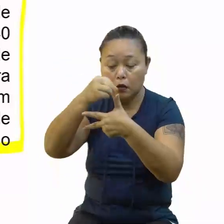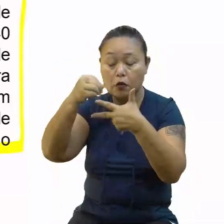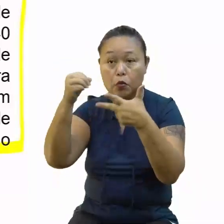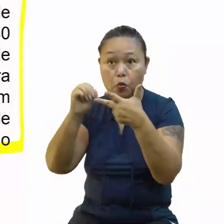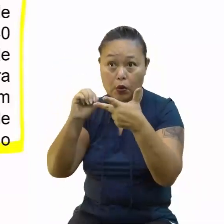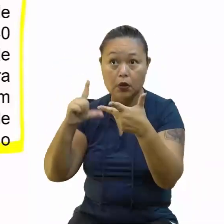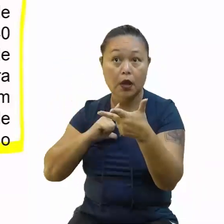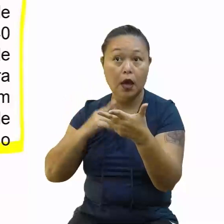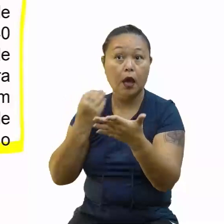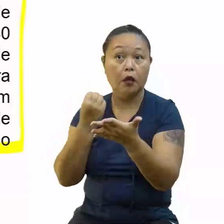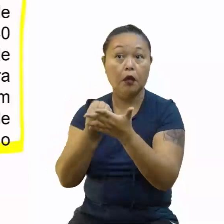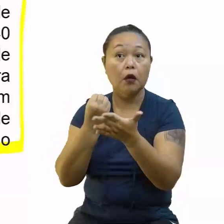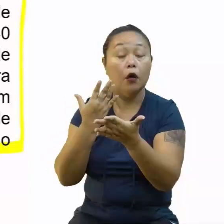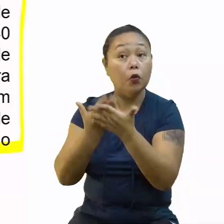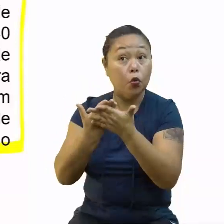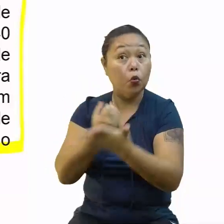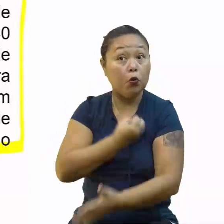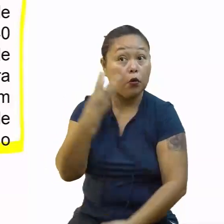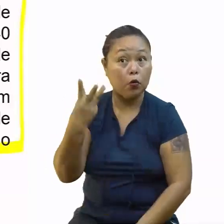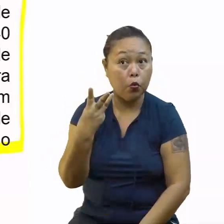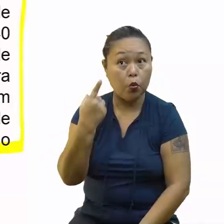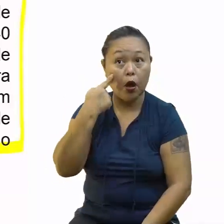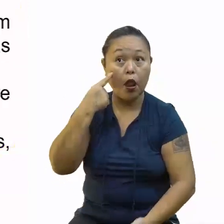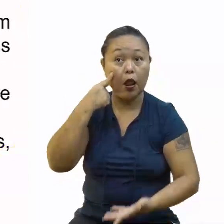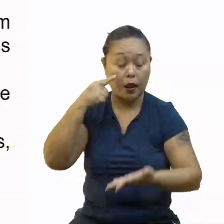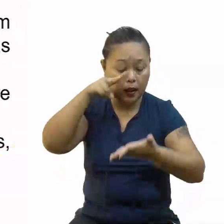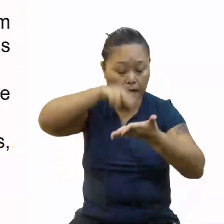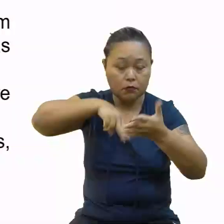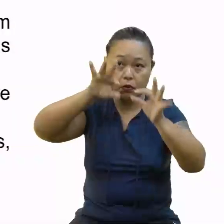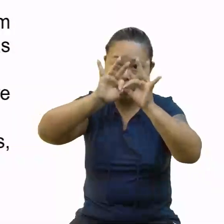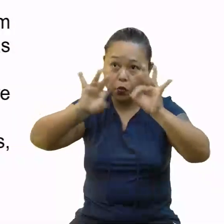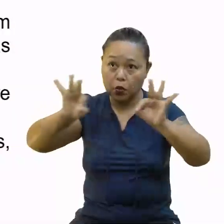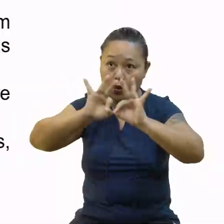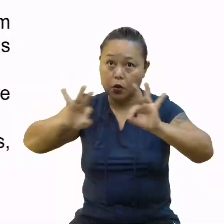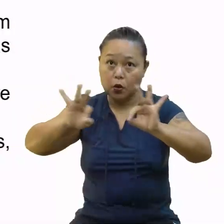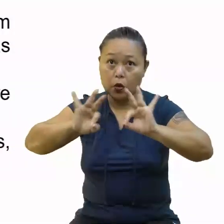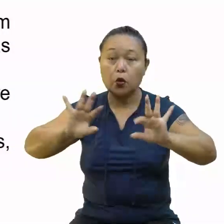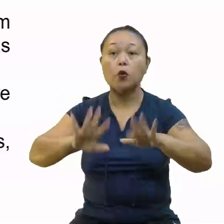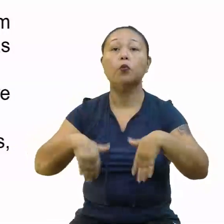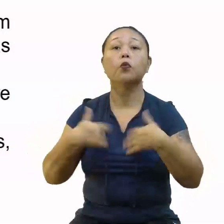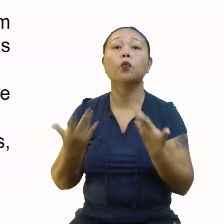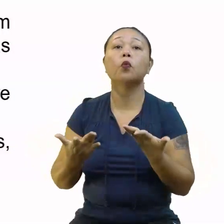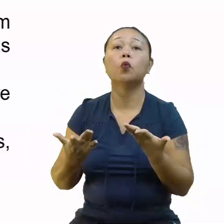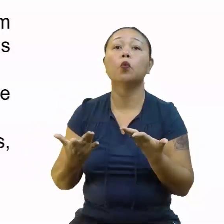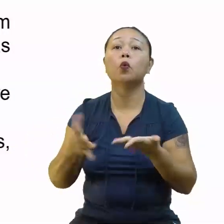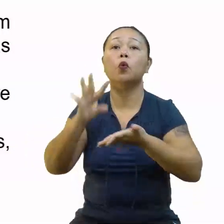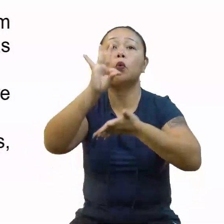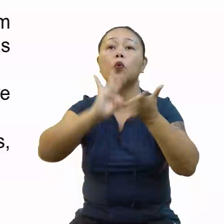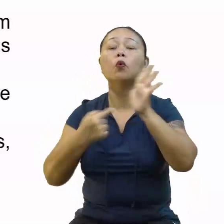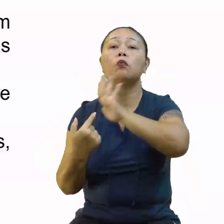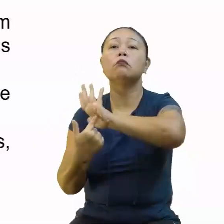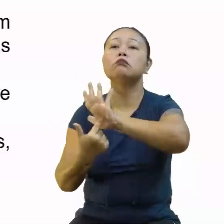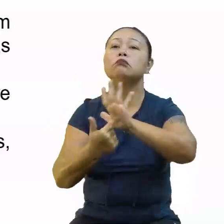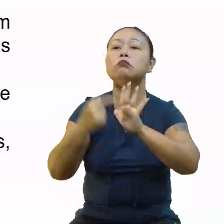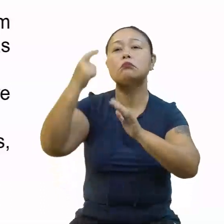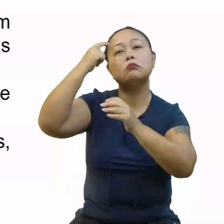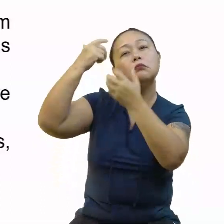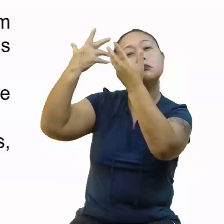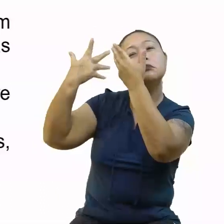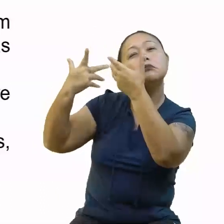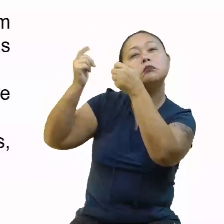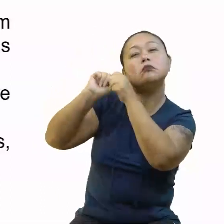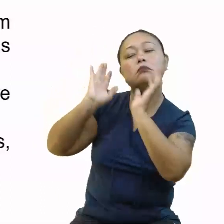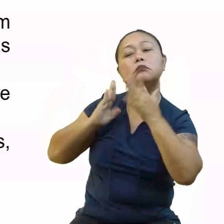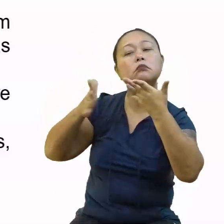assim: lê primeiro o comando. Então, o comando é qual? O texto apresenta uma